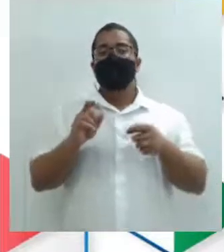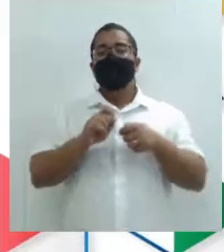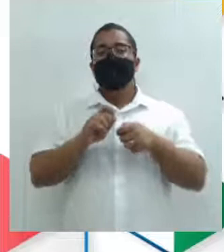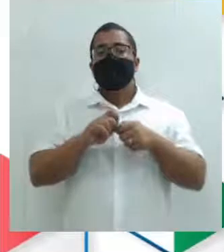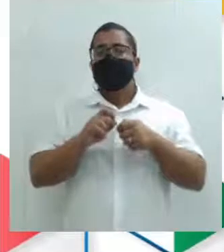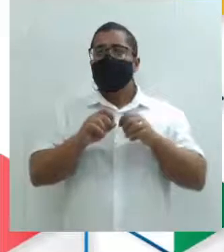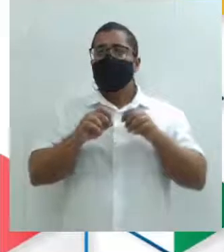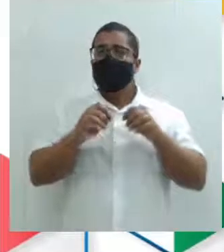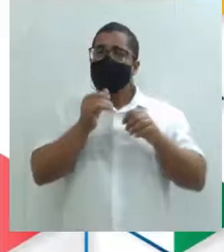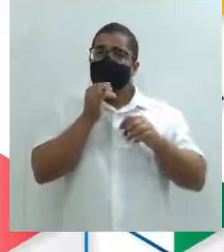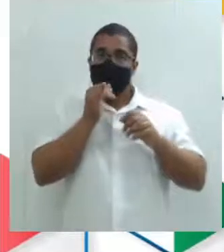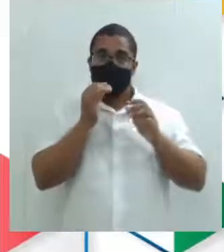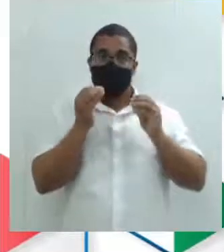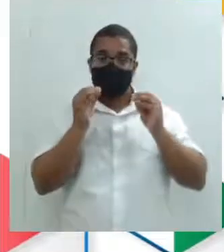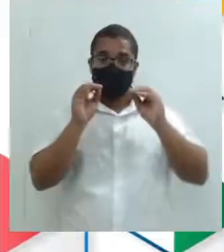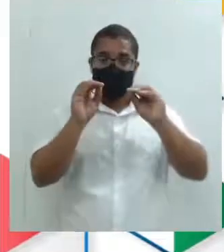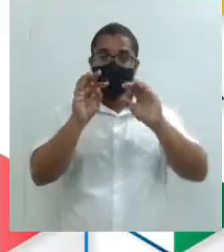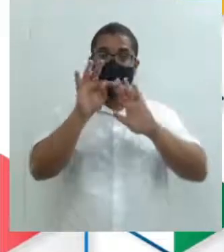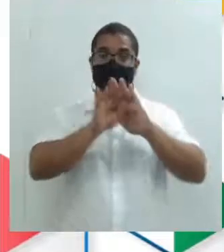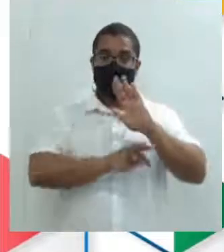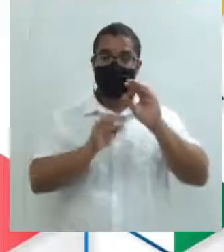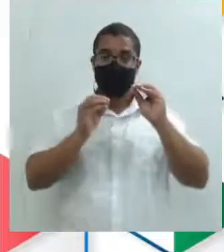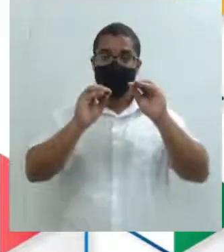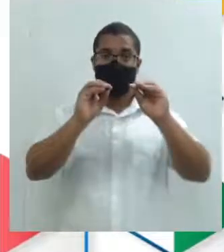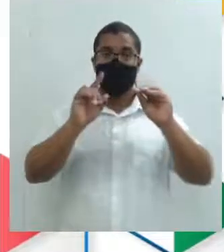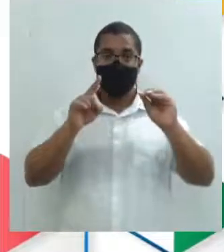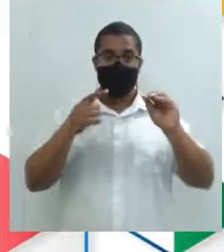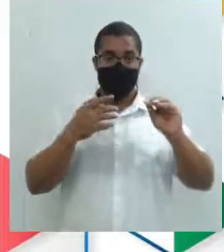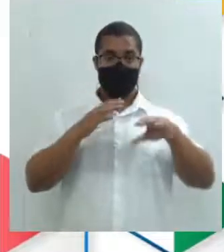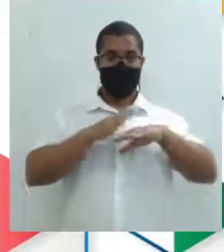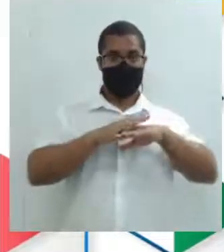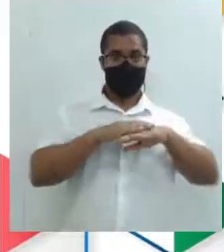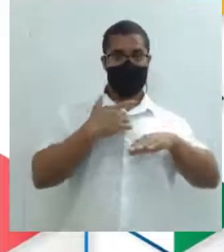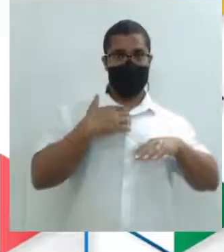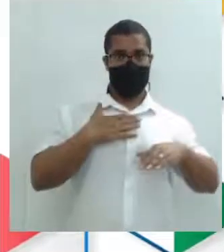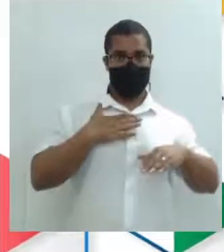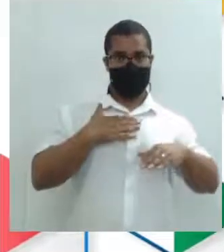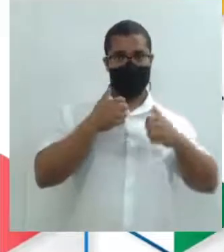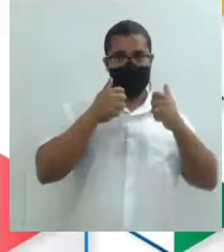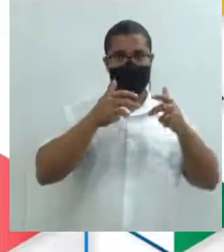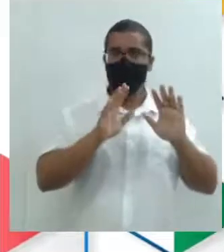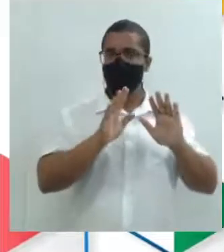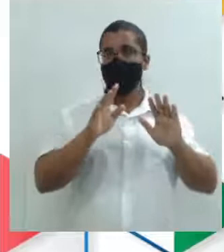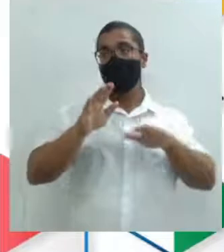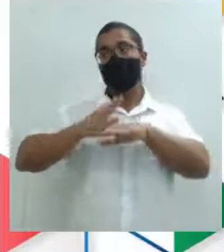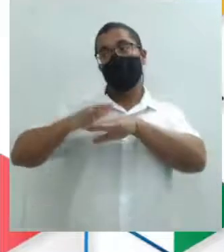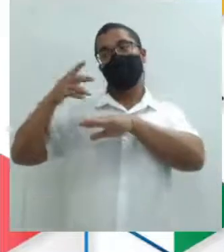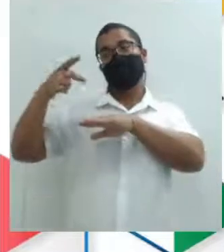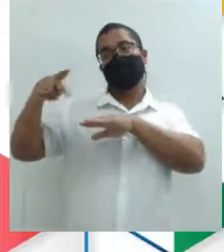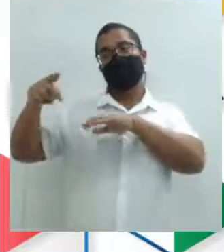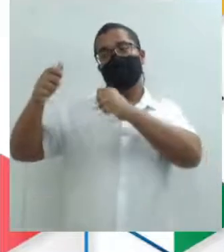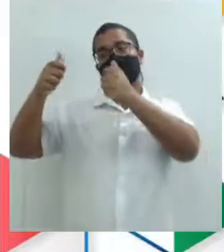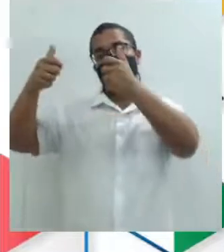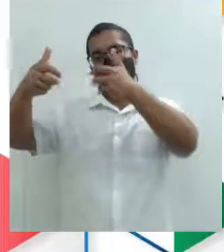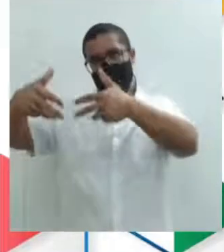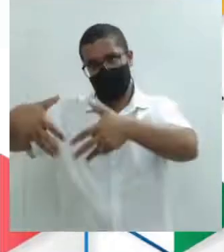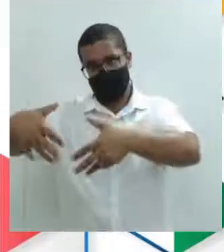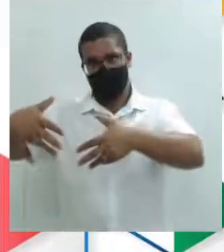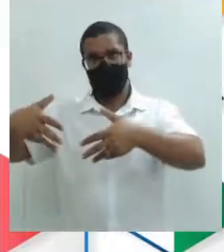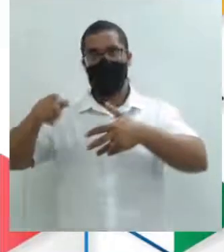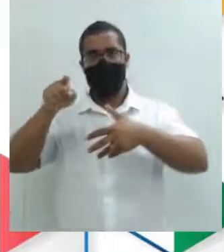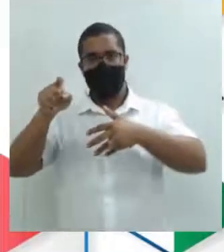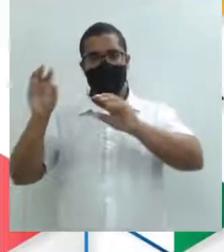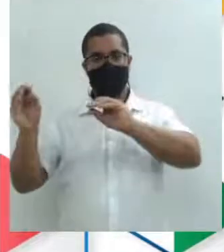nós queremos utilizar a fala de outra pessoa. Nós queremos citar uma fala de outra pessoa